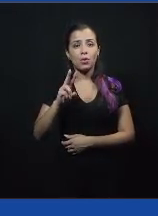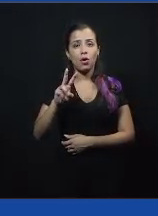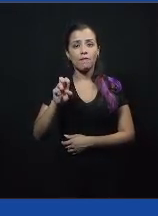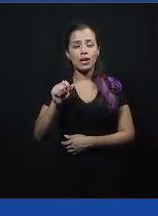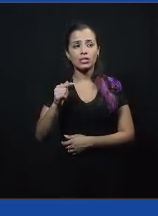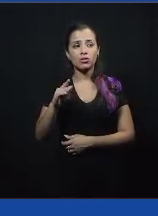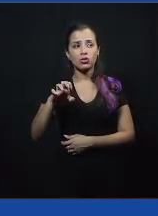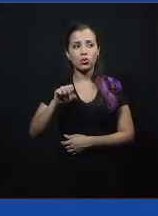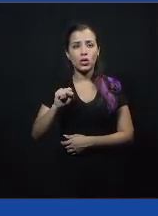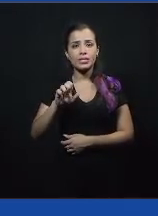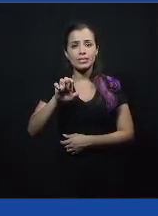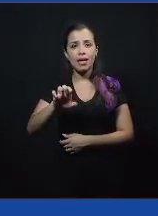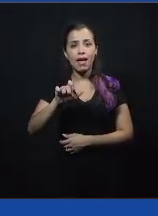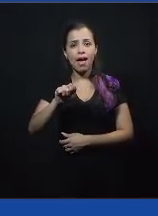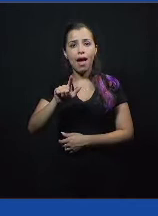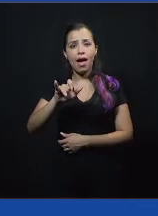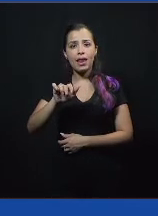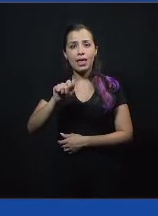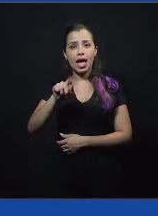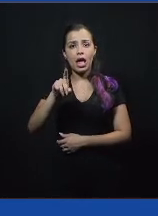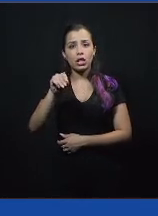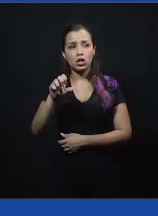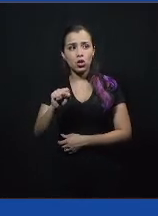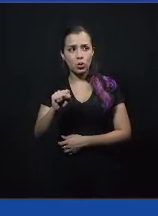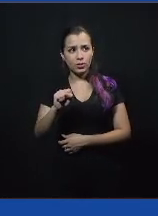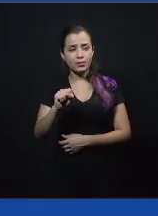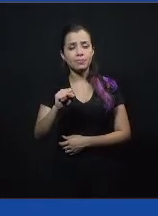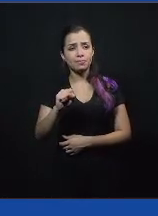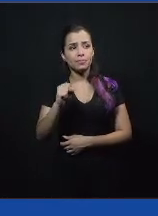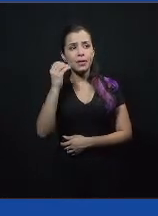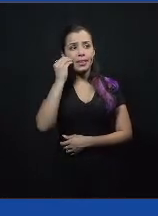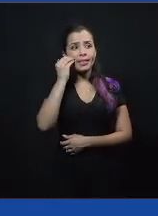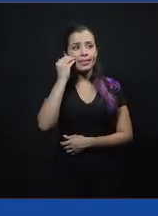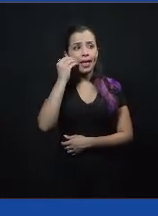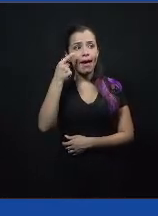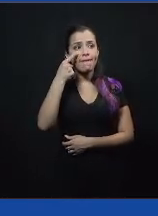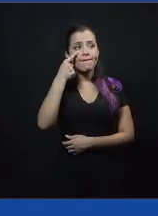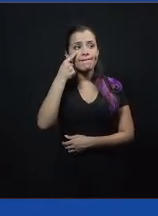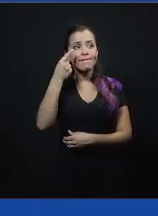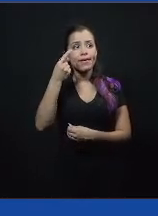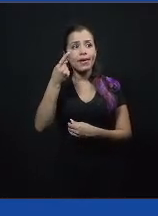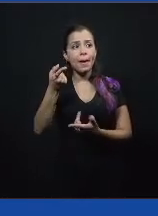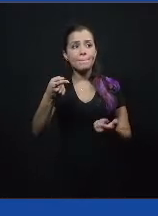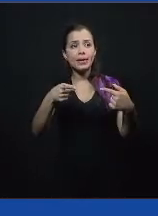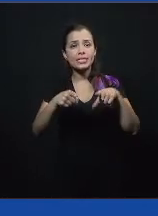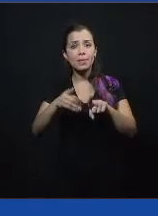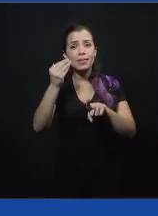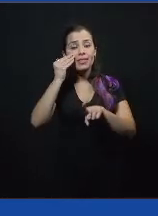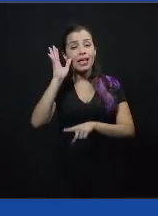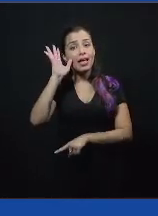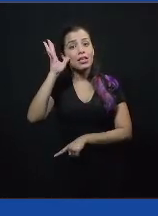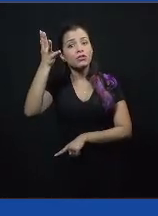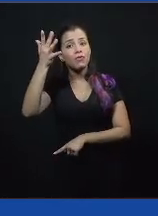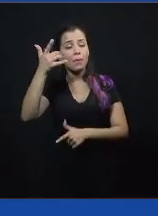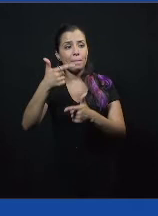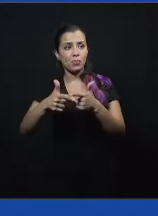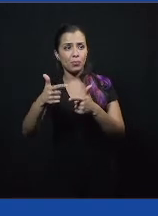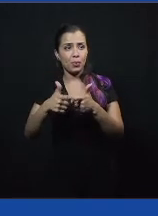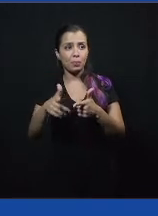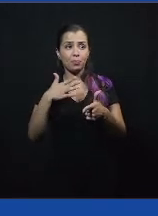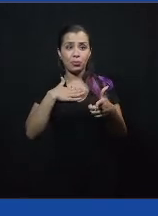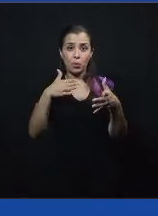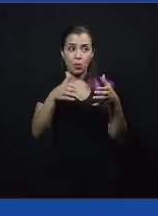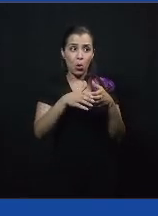teve a ideia de soluções para nossos problemas o meu grupo Ele pensou bastante e a gente conseguiu decidir uma solução